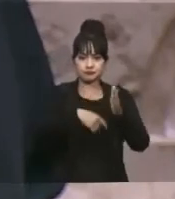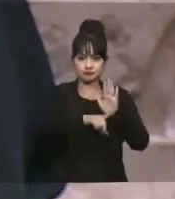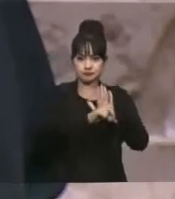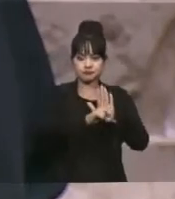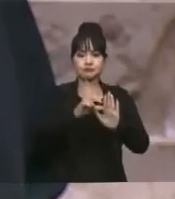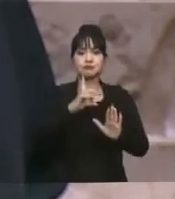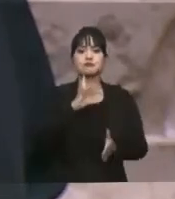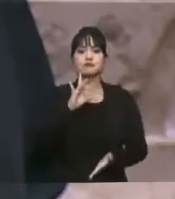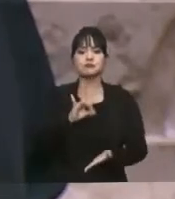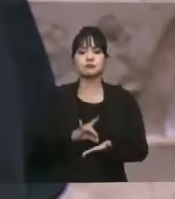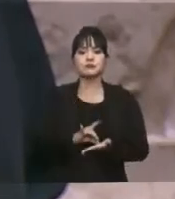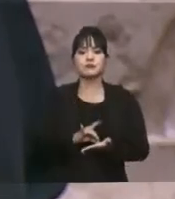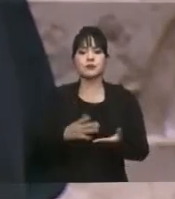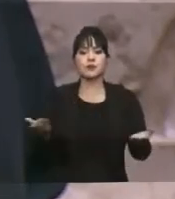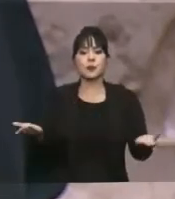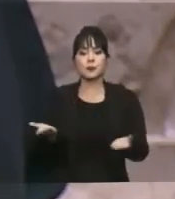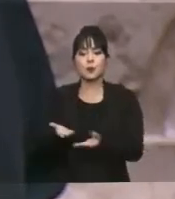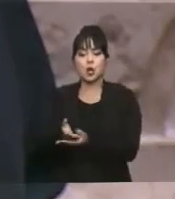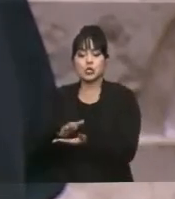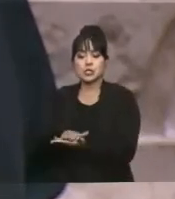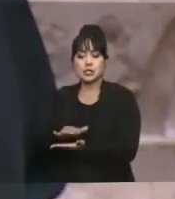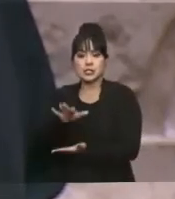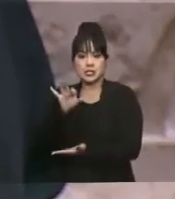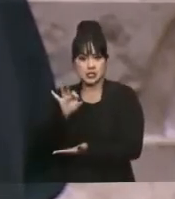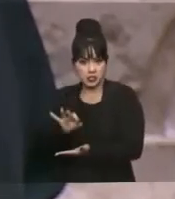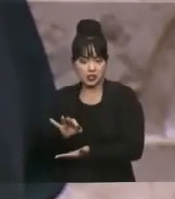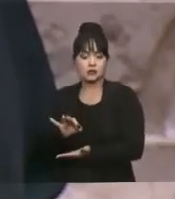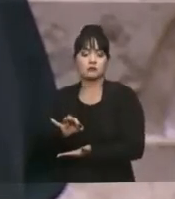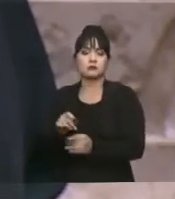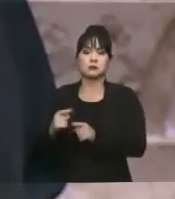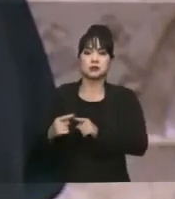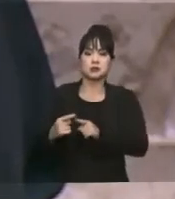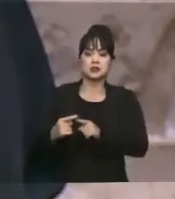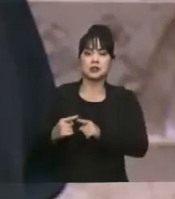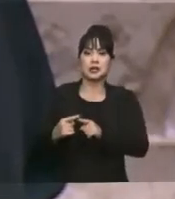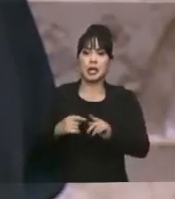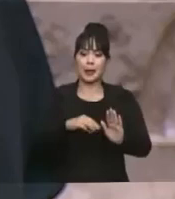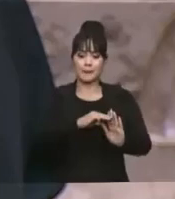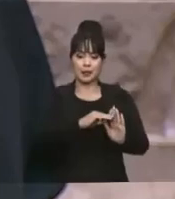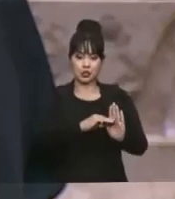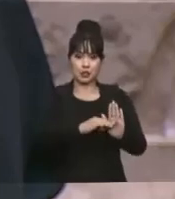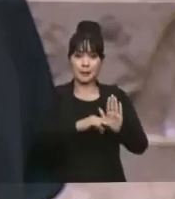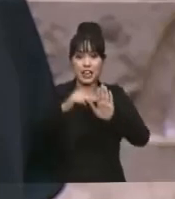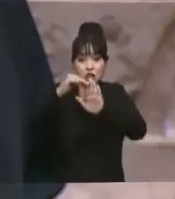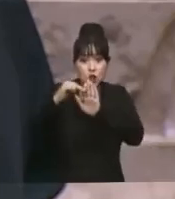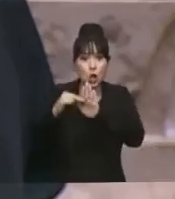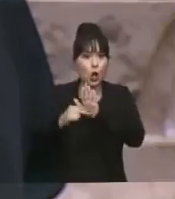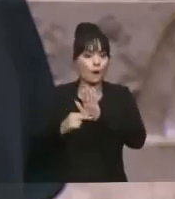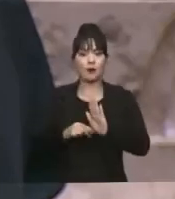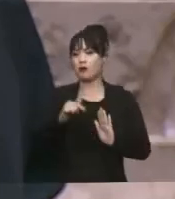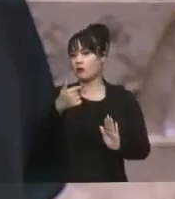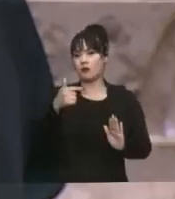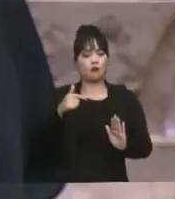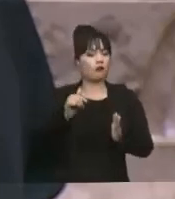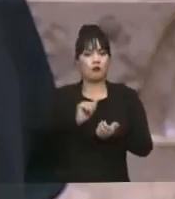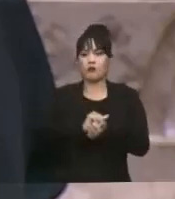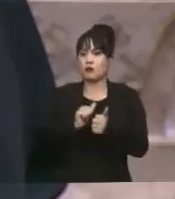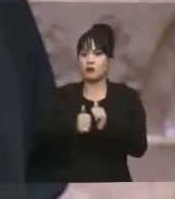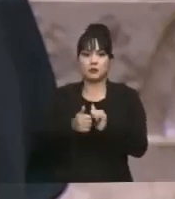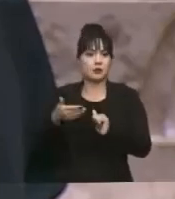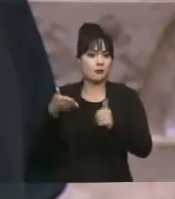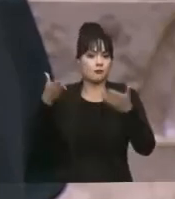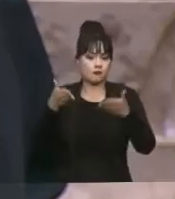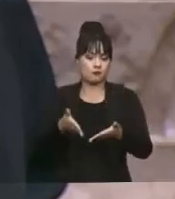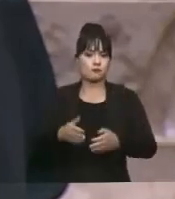proporcionalidade inerente ao devido processo legal substantivo, pois a medida estabelecida pelas normas impugnadas não é adequada à consecução dos fins